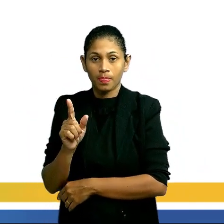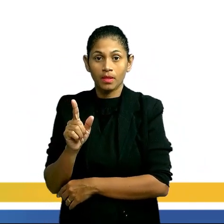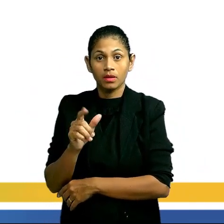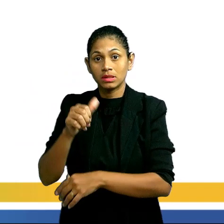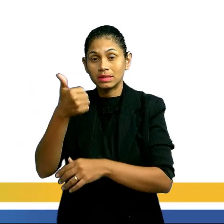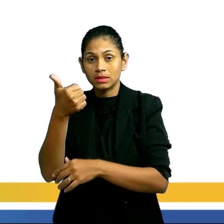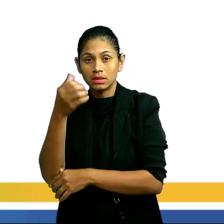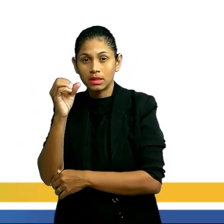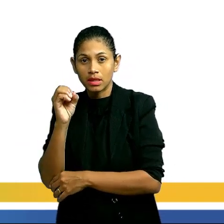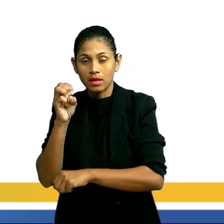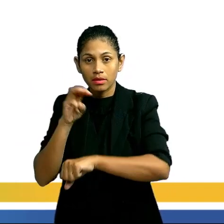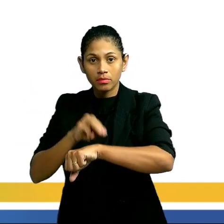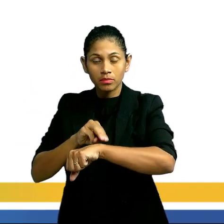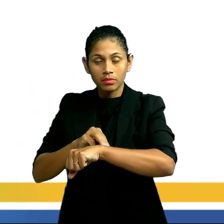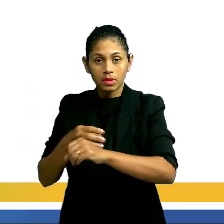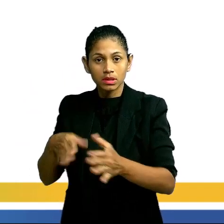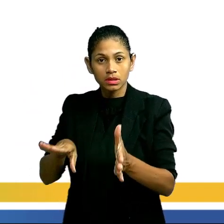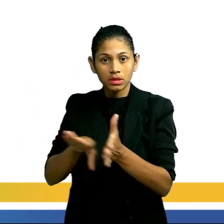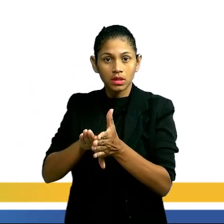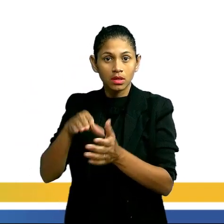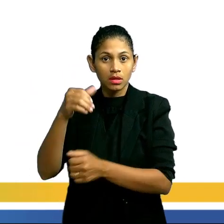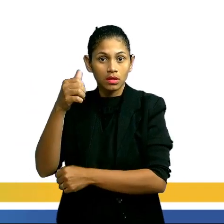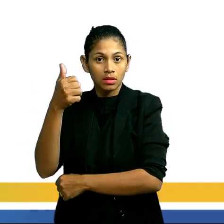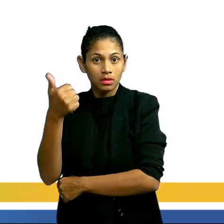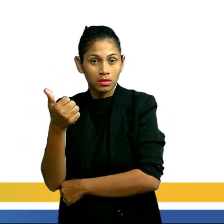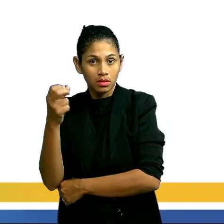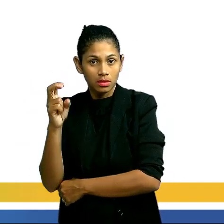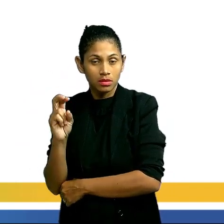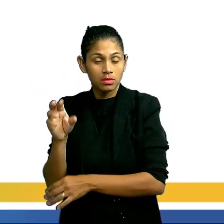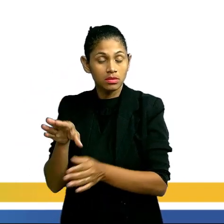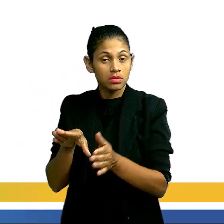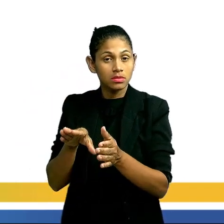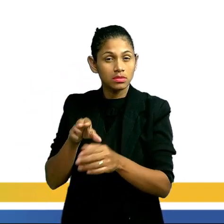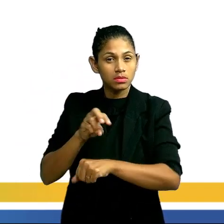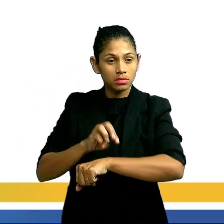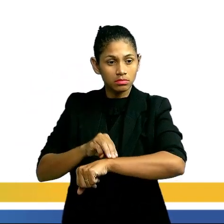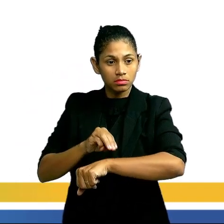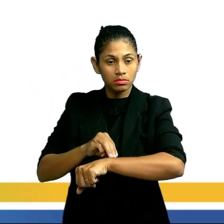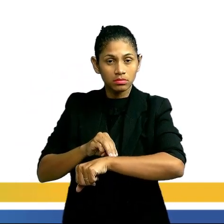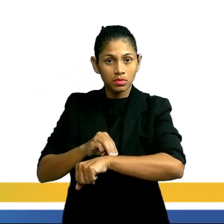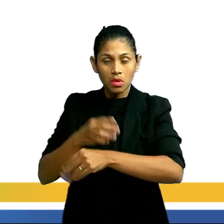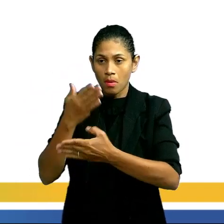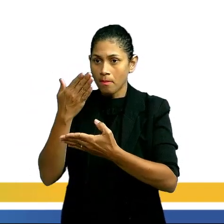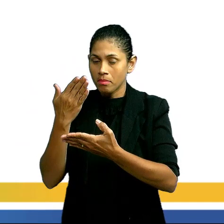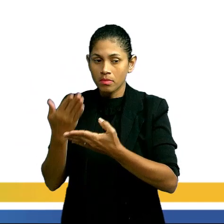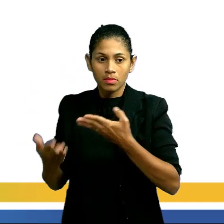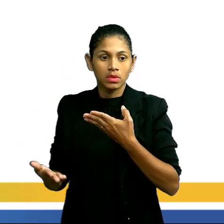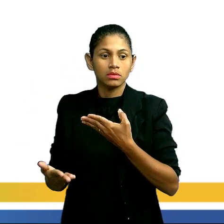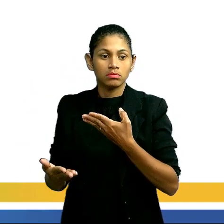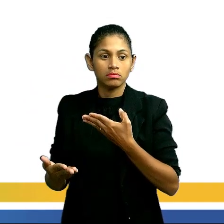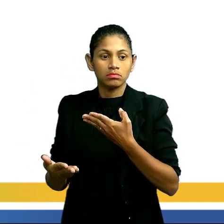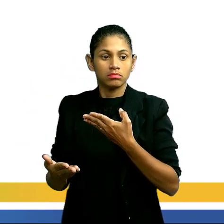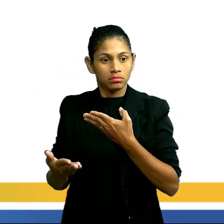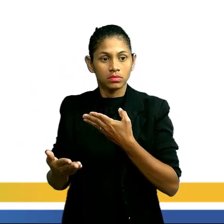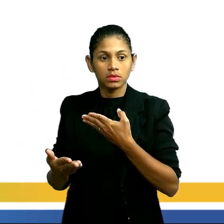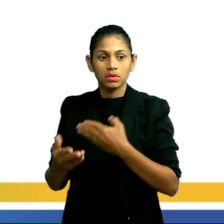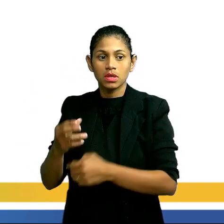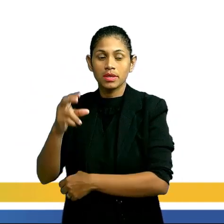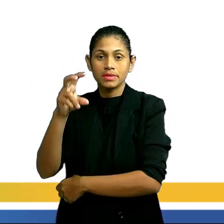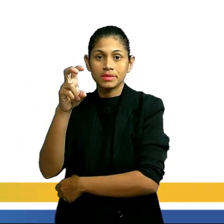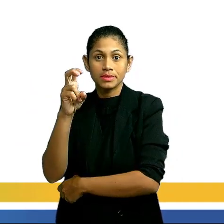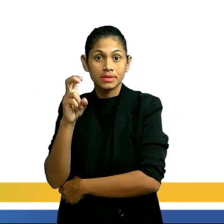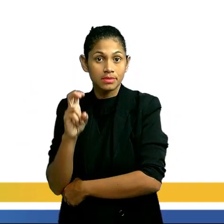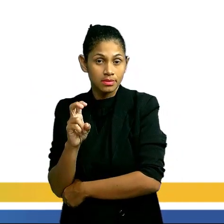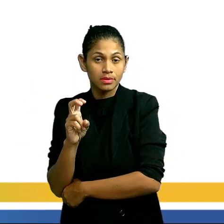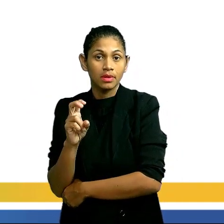10 a 15 minutos, nós temos uma queda de 20 litros para 5 litros somente por minuto. E aí